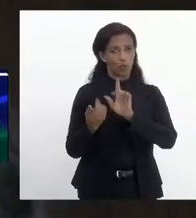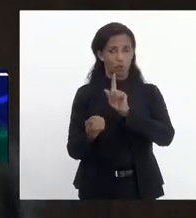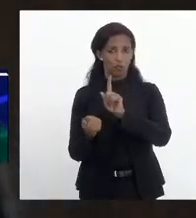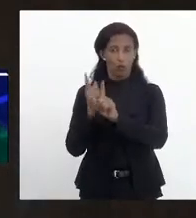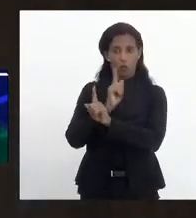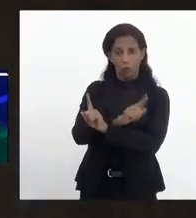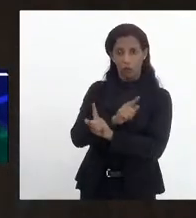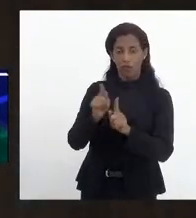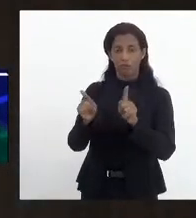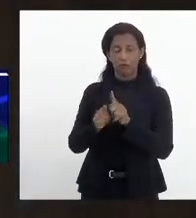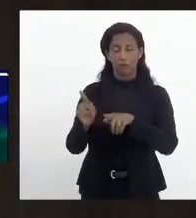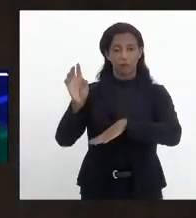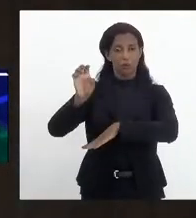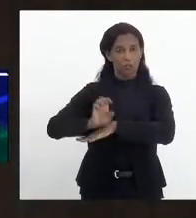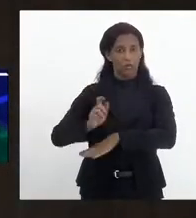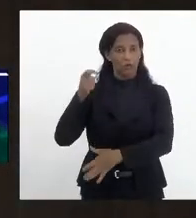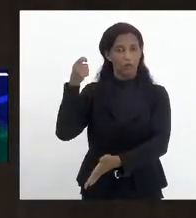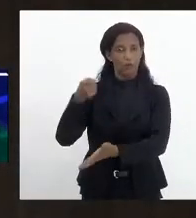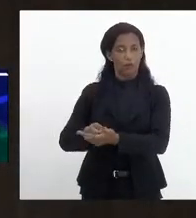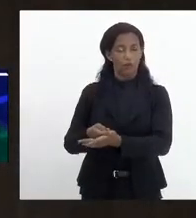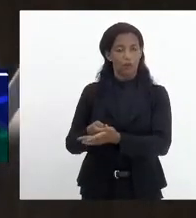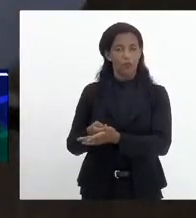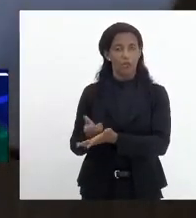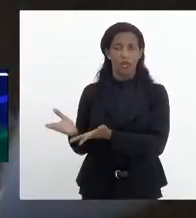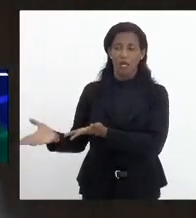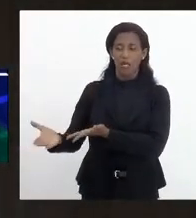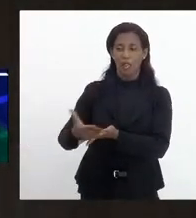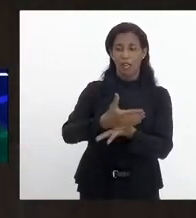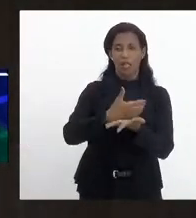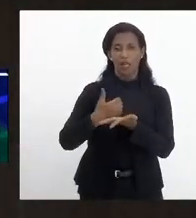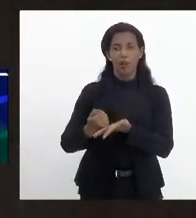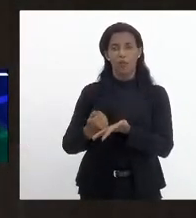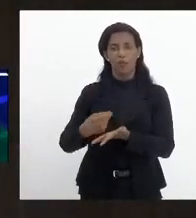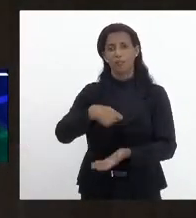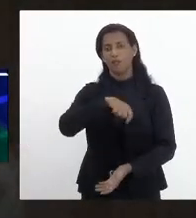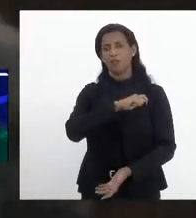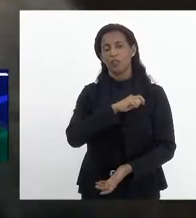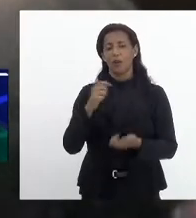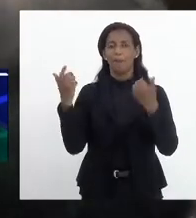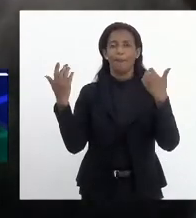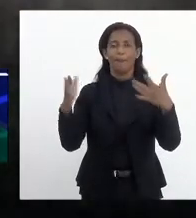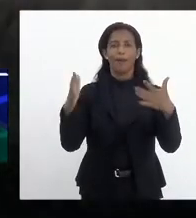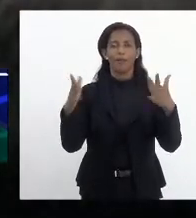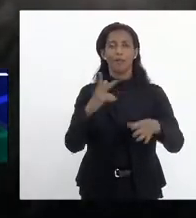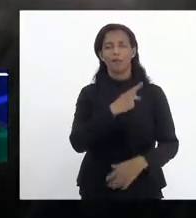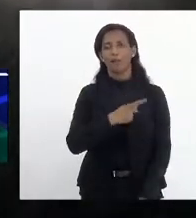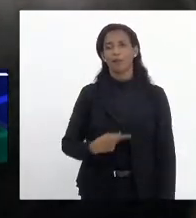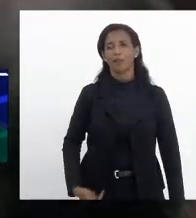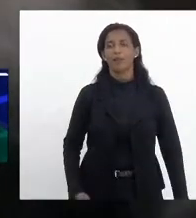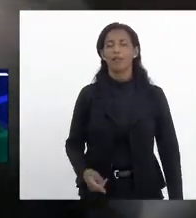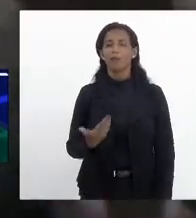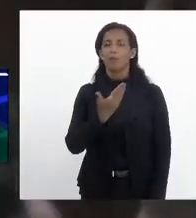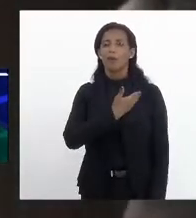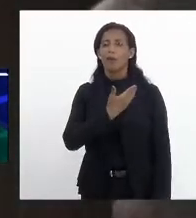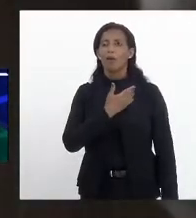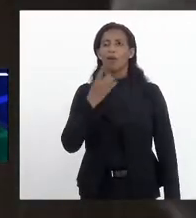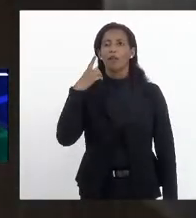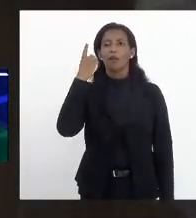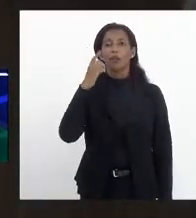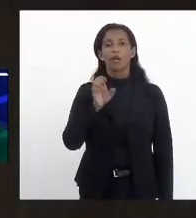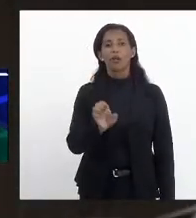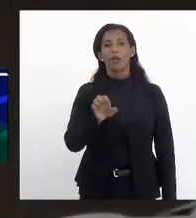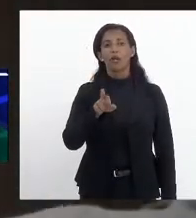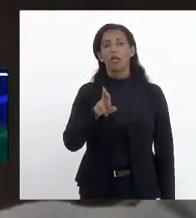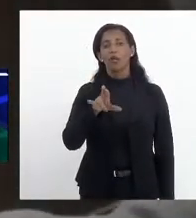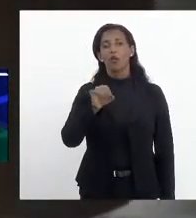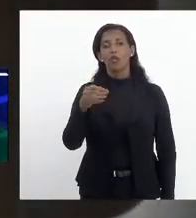se mantenha firme no regime de recuperação fiscal, mas a nossa luta continua. E parabenizar, senhor presidente, meu querido colega deputado Eurico Júnior,